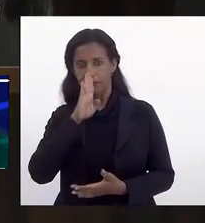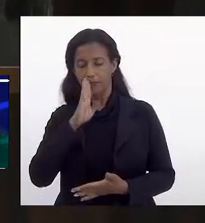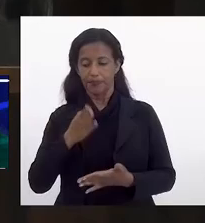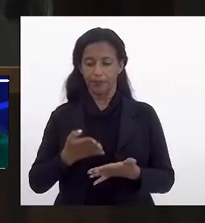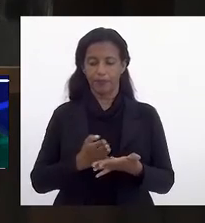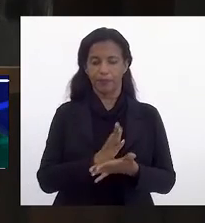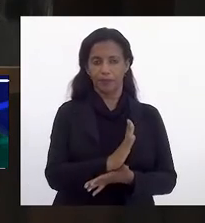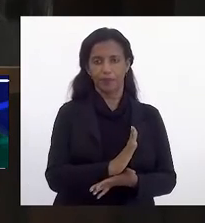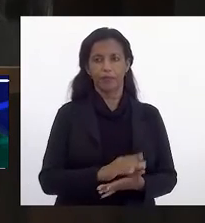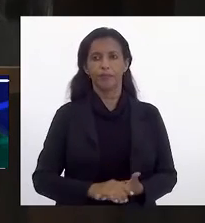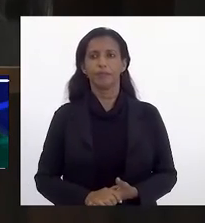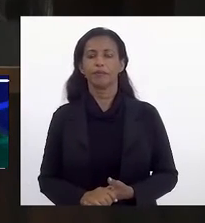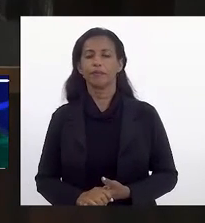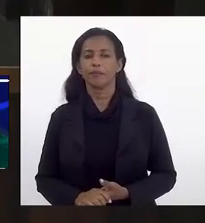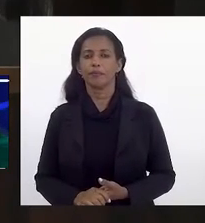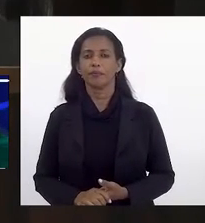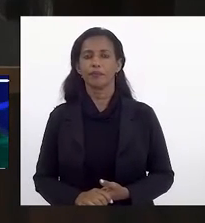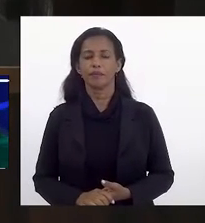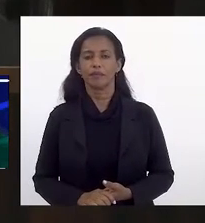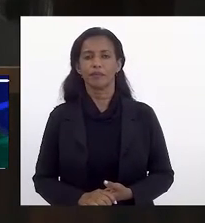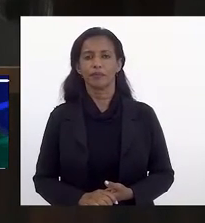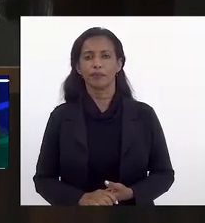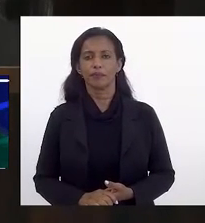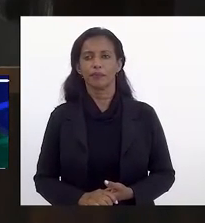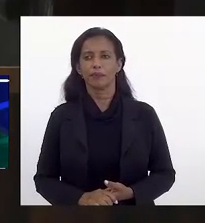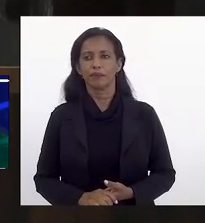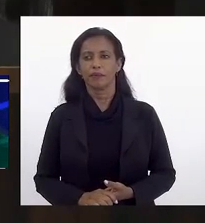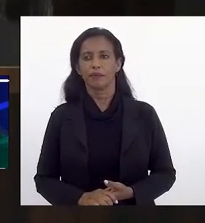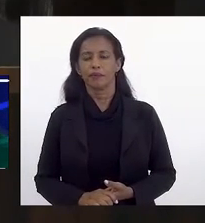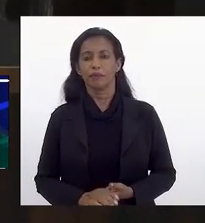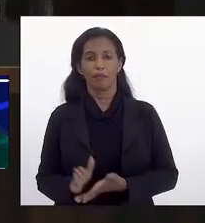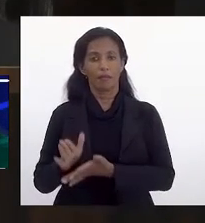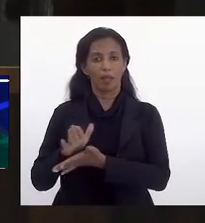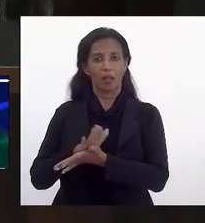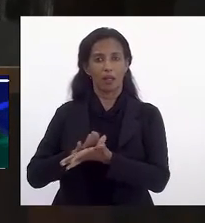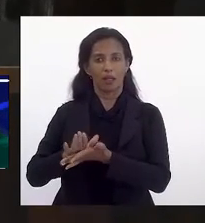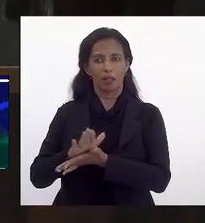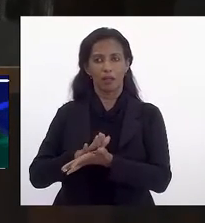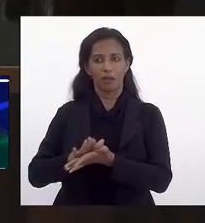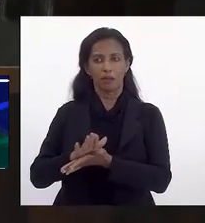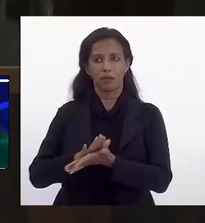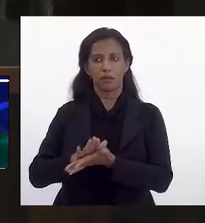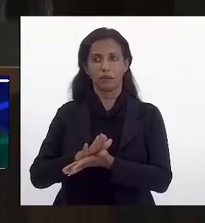estão, aprovado, vai à publicação. Nada mais a ver.